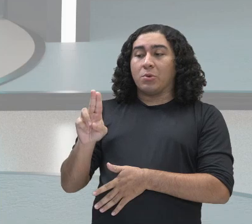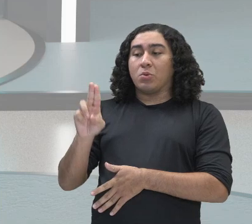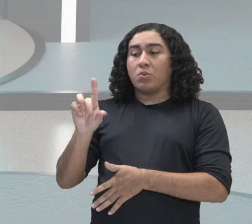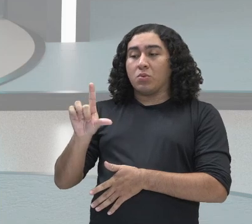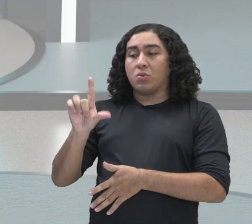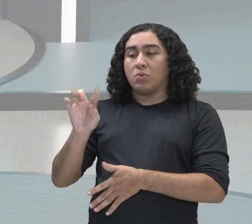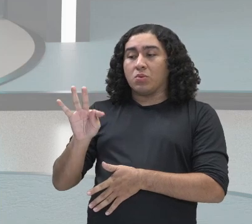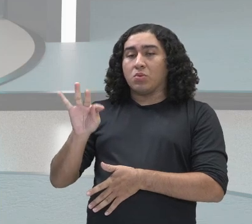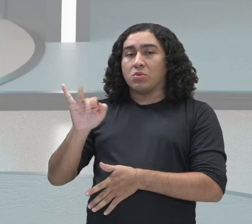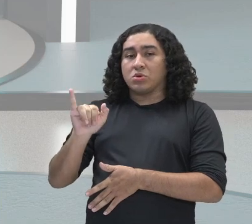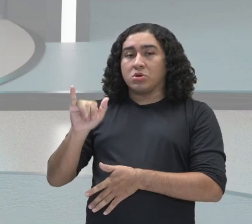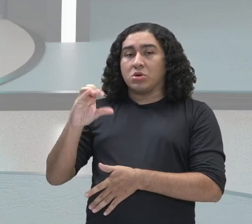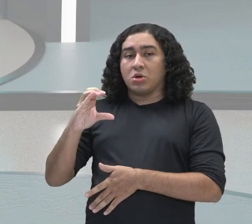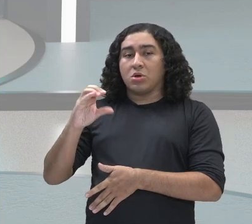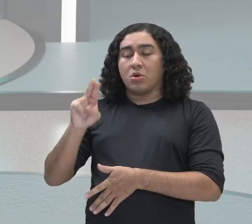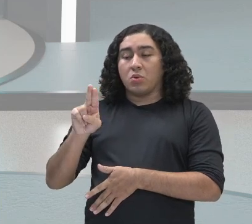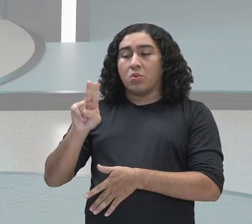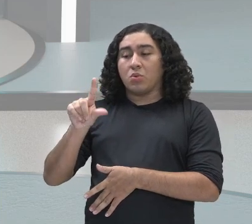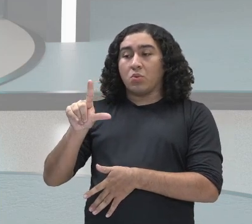multiculturalism.